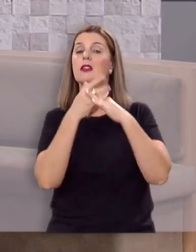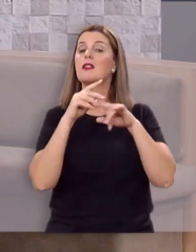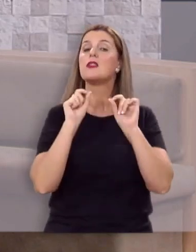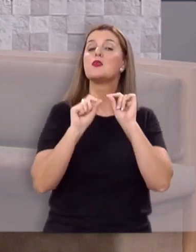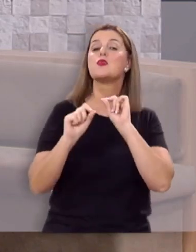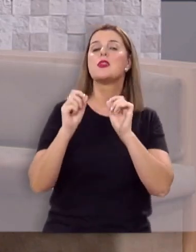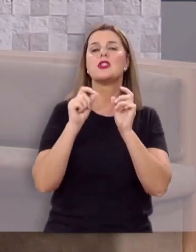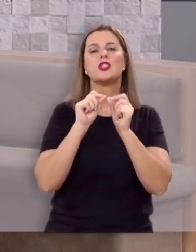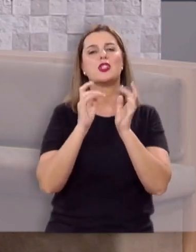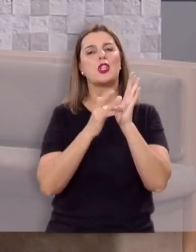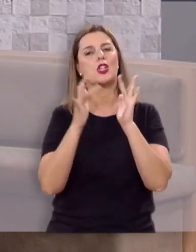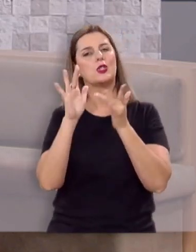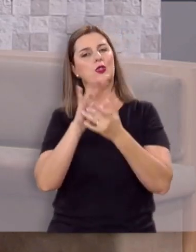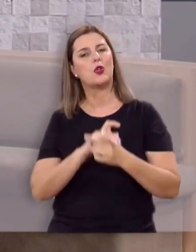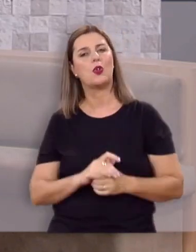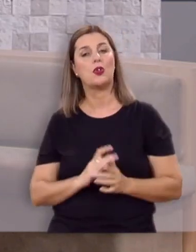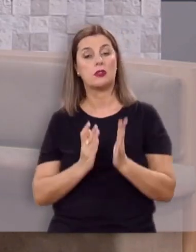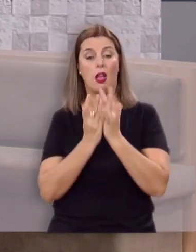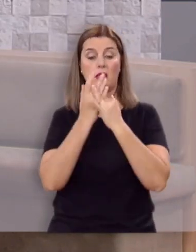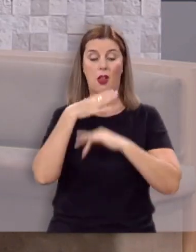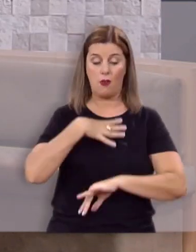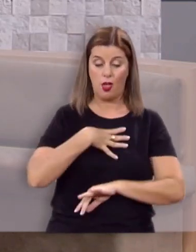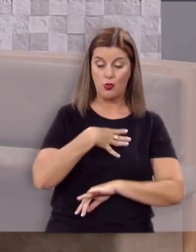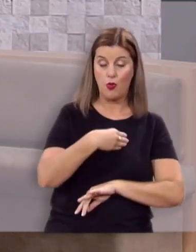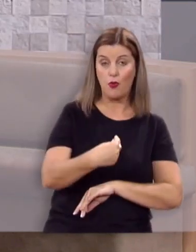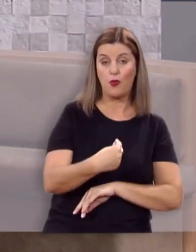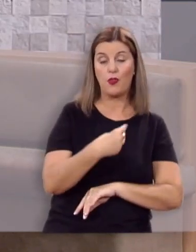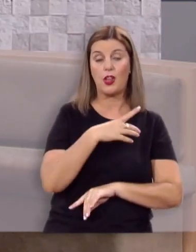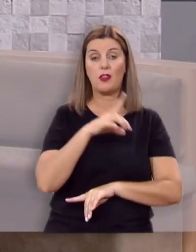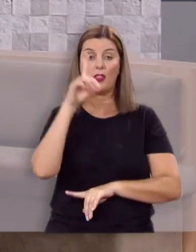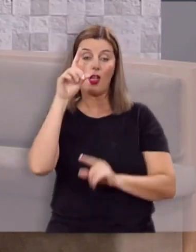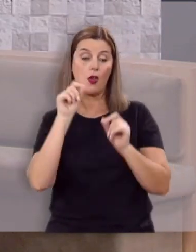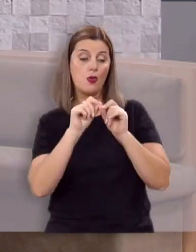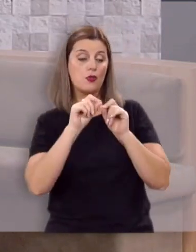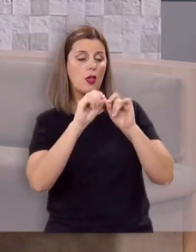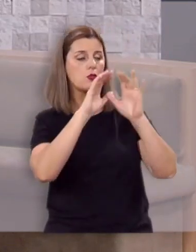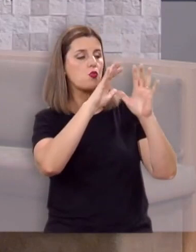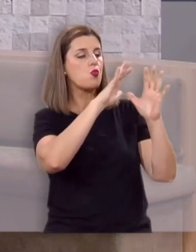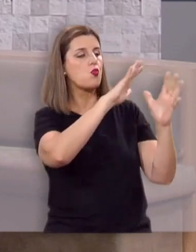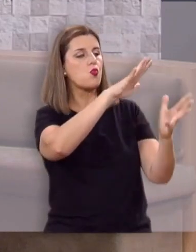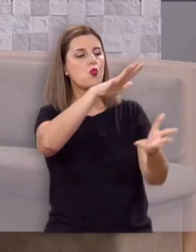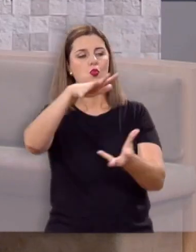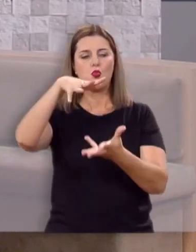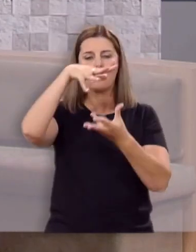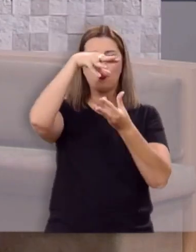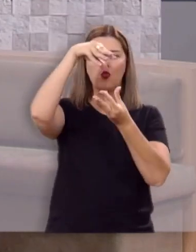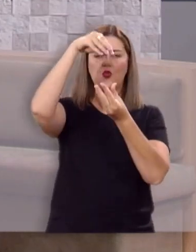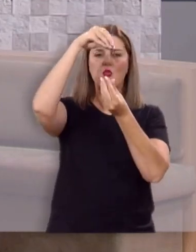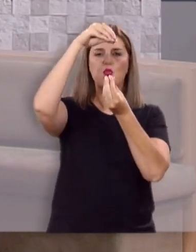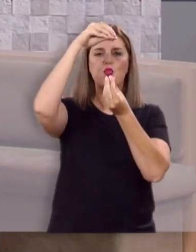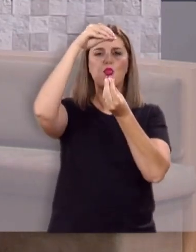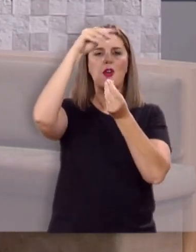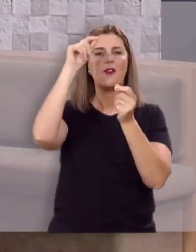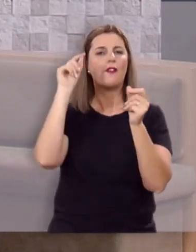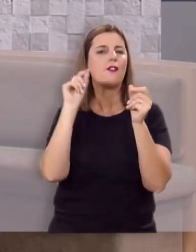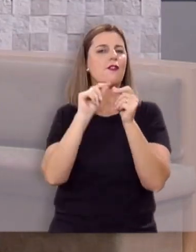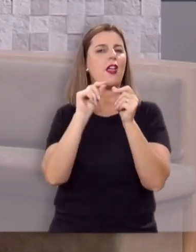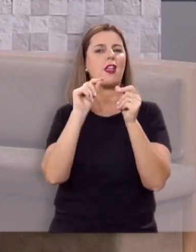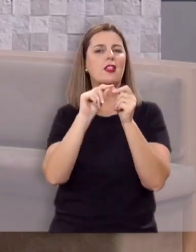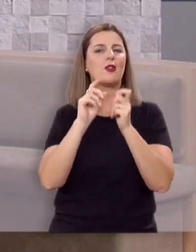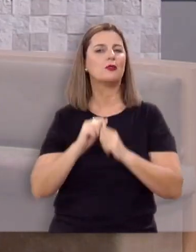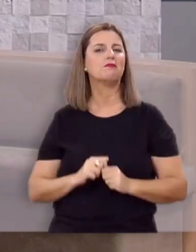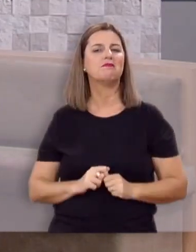por Jesus. Por meio do Filho, ele fez o universo. O universo foi